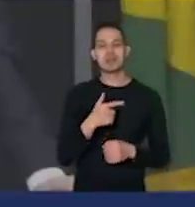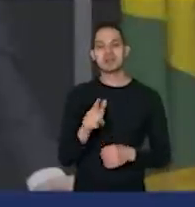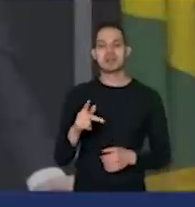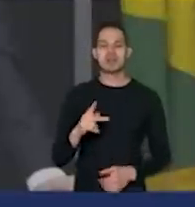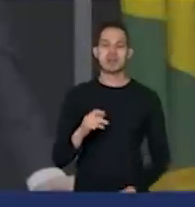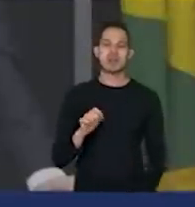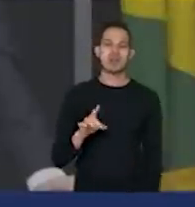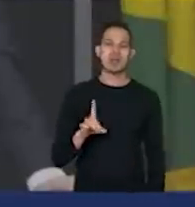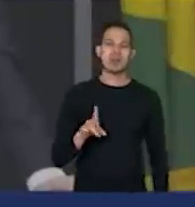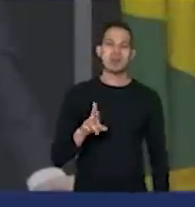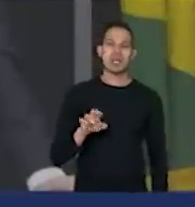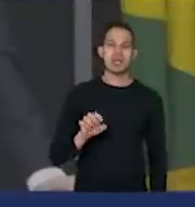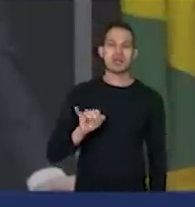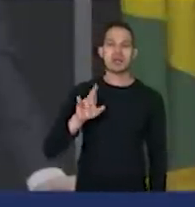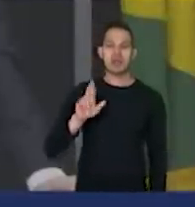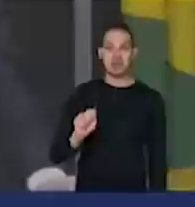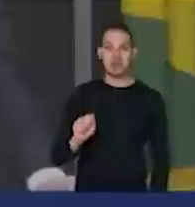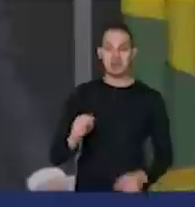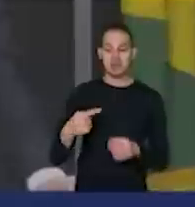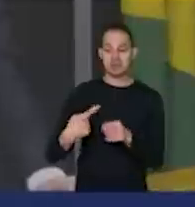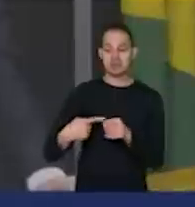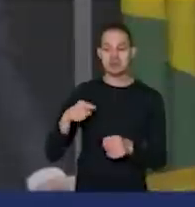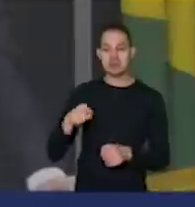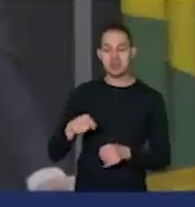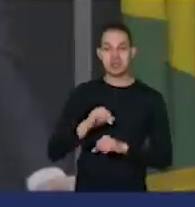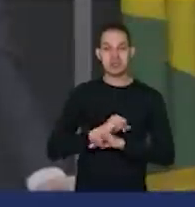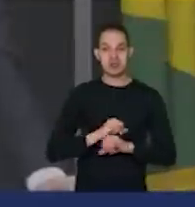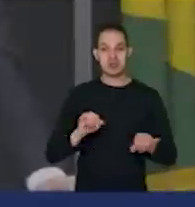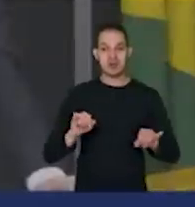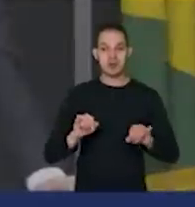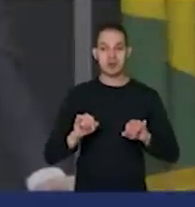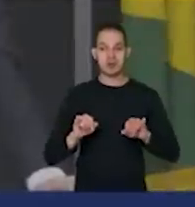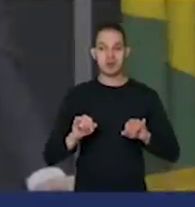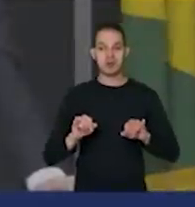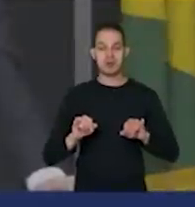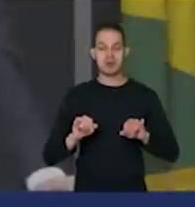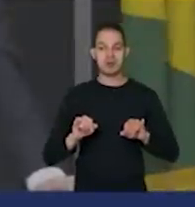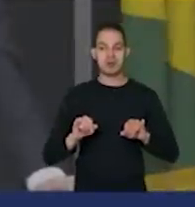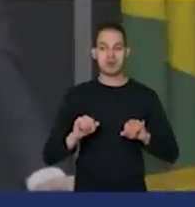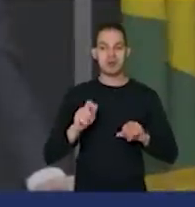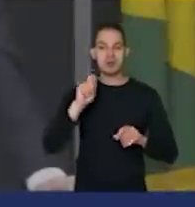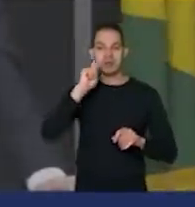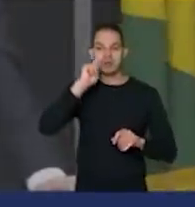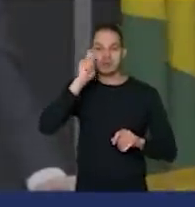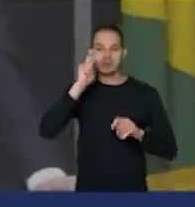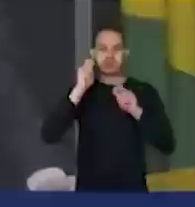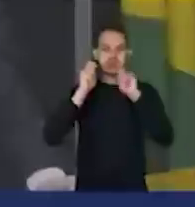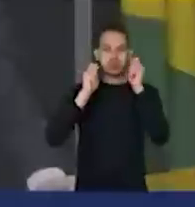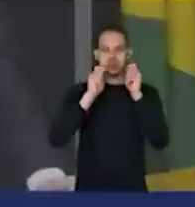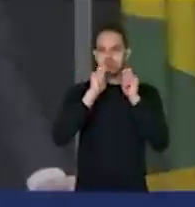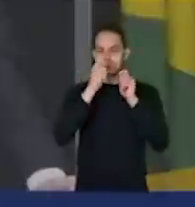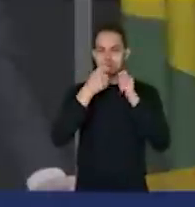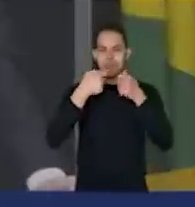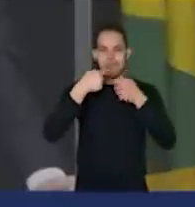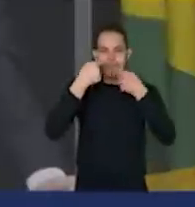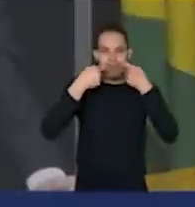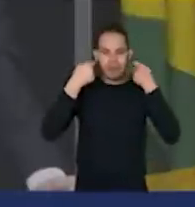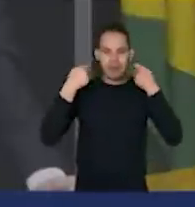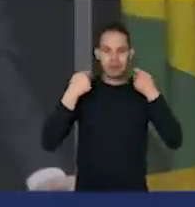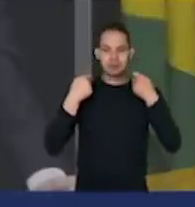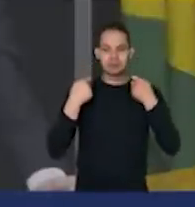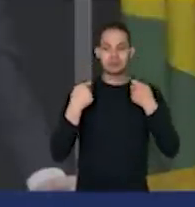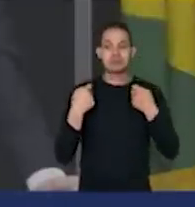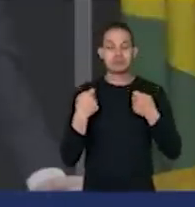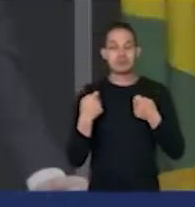Pedreiras. Pedreiras diz ter feito tantas extrações dentárias. O município de Pedreiras diz ter